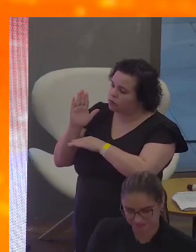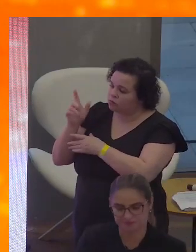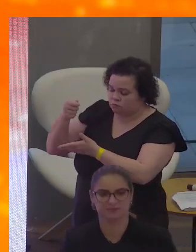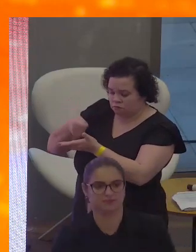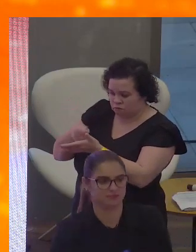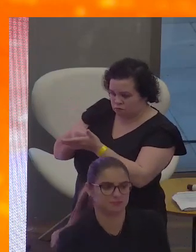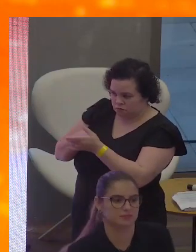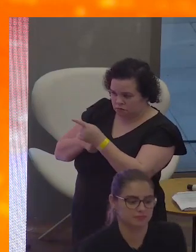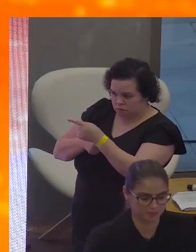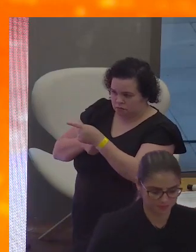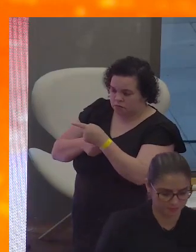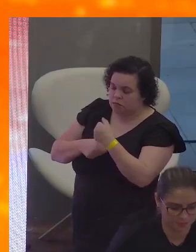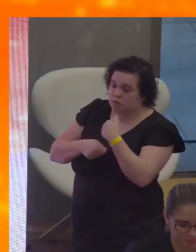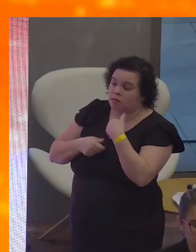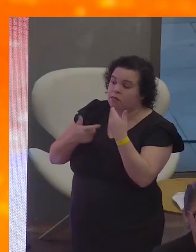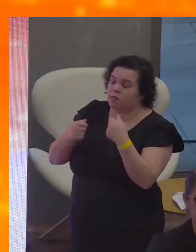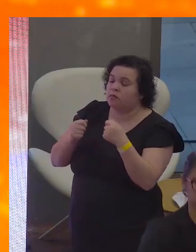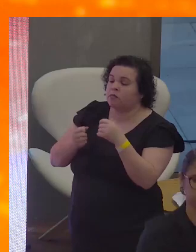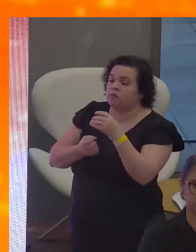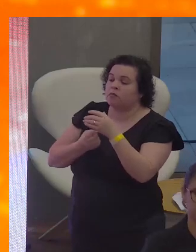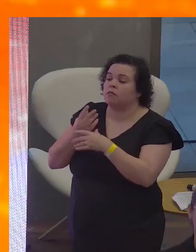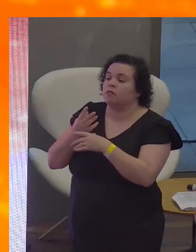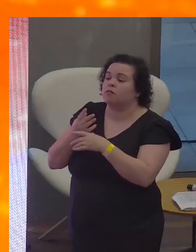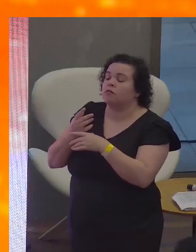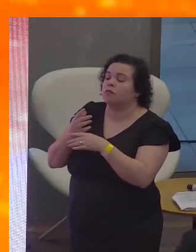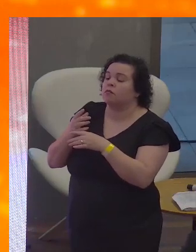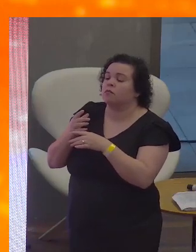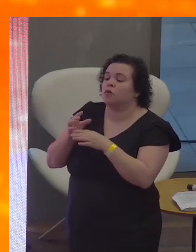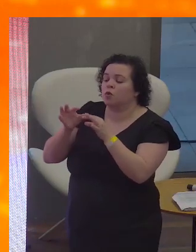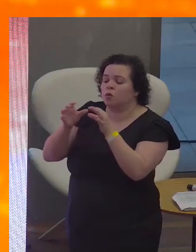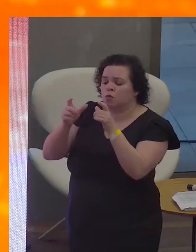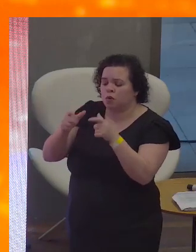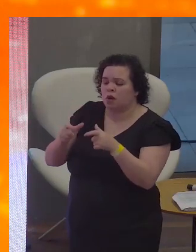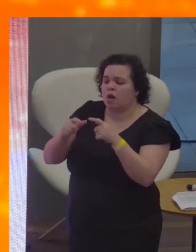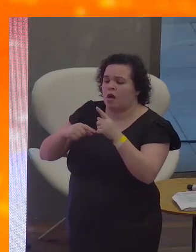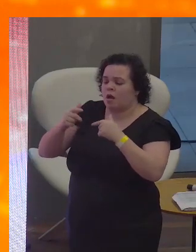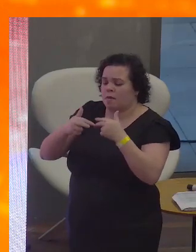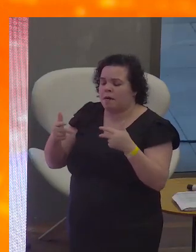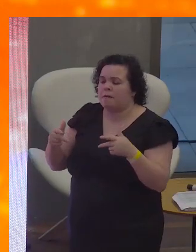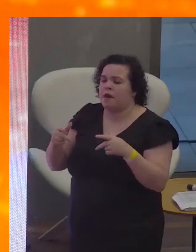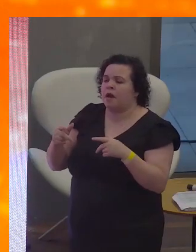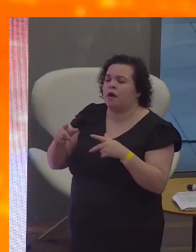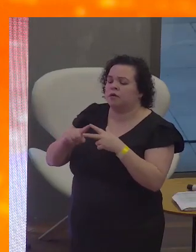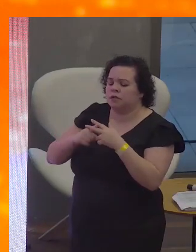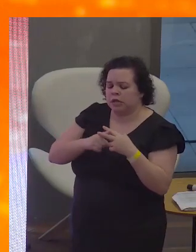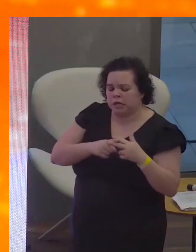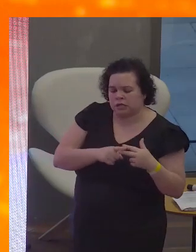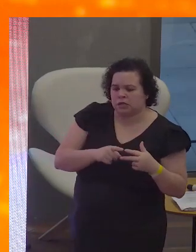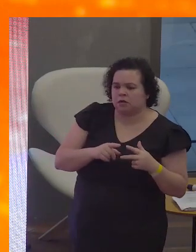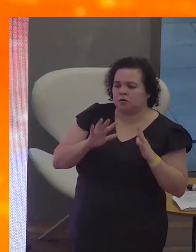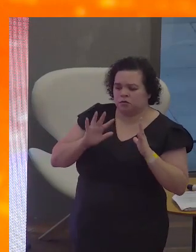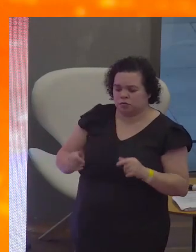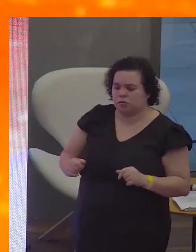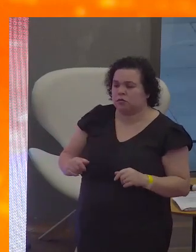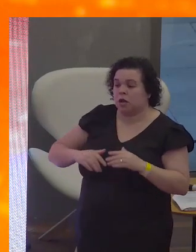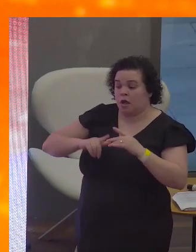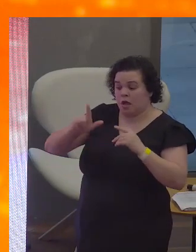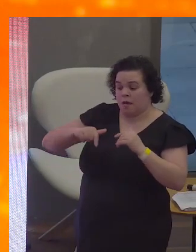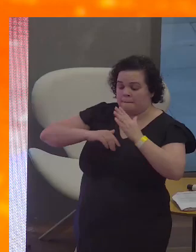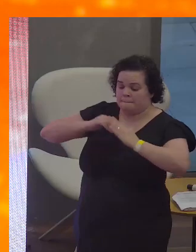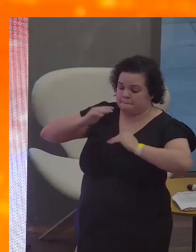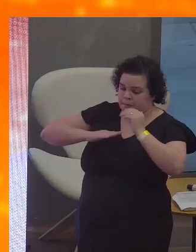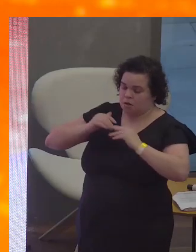obrigações aqui. Então, eu tenho que ter construção e layout de instalação, equipamento, higiene de instalação. Essas são as boas práticas, seriam as